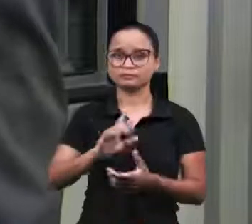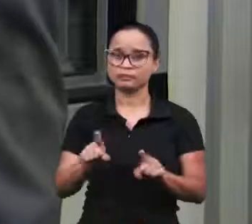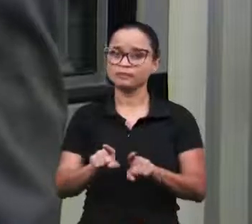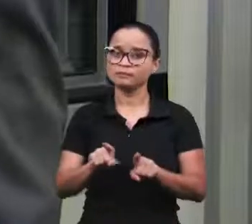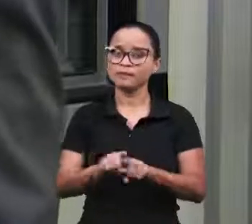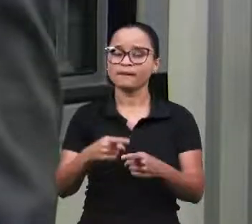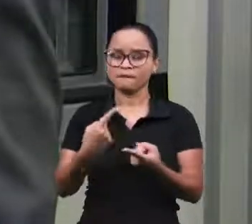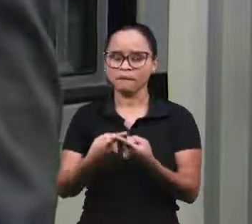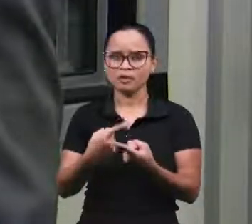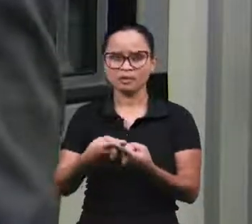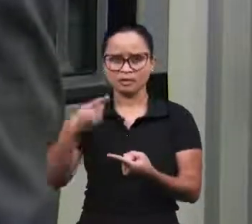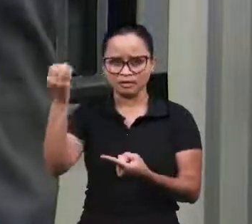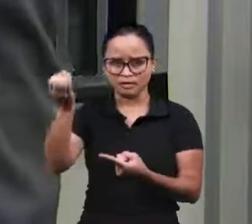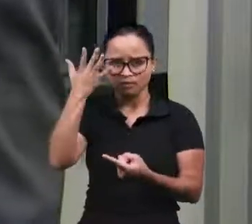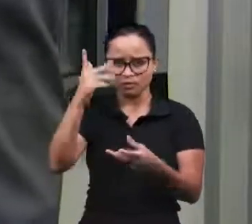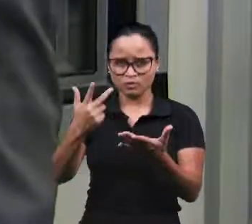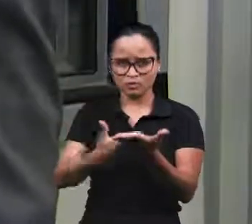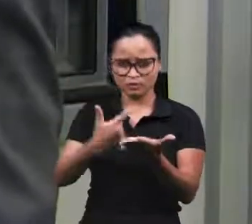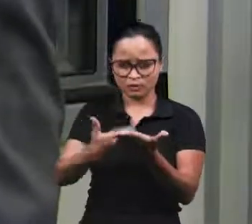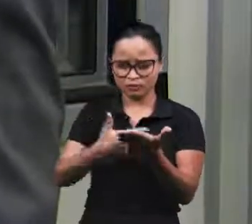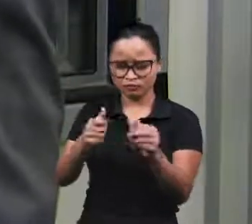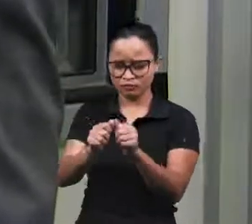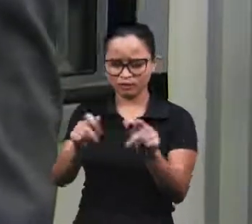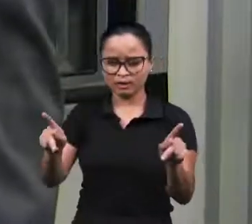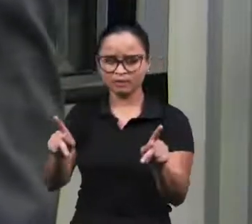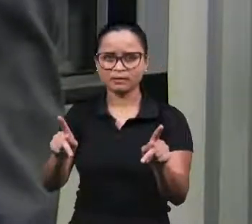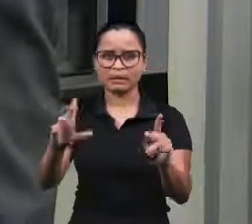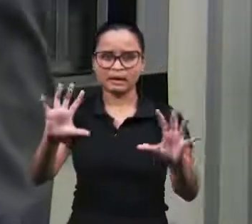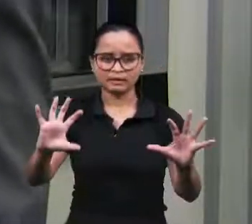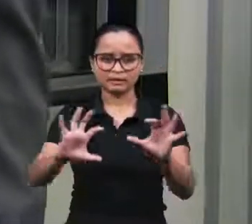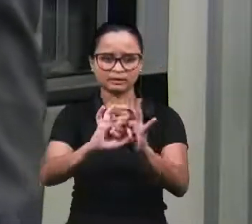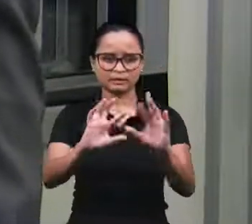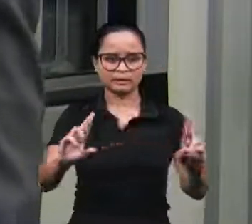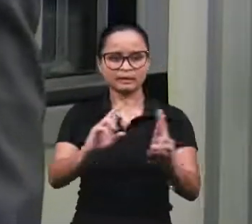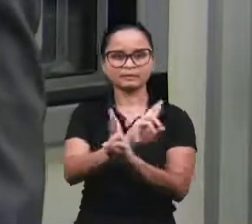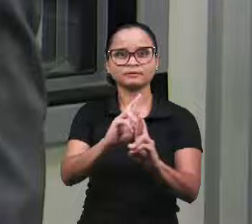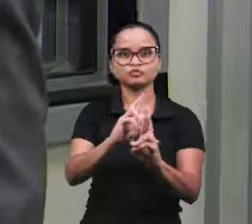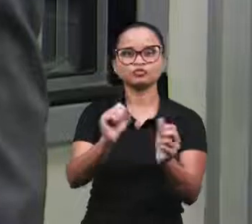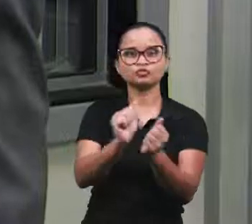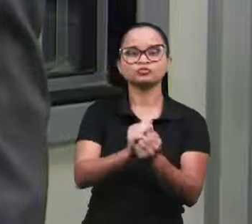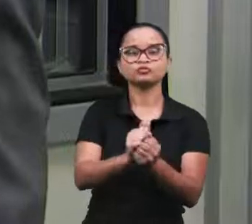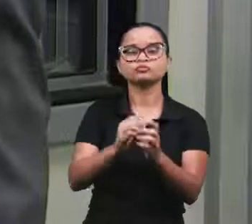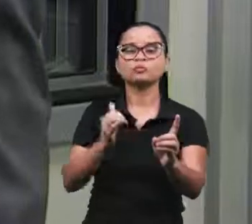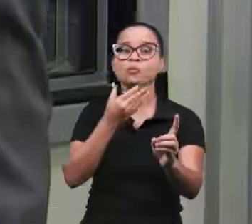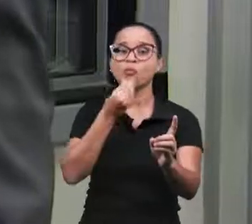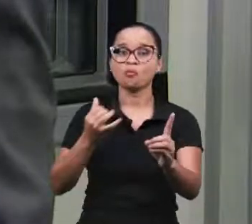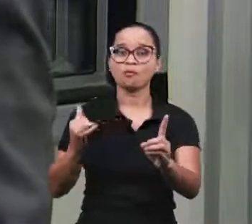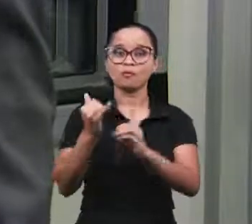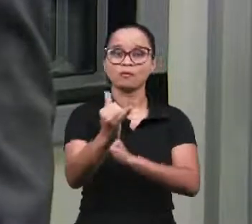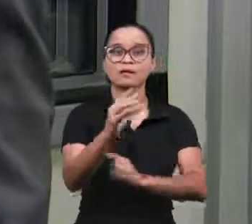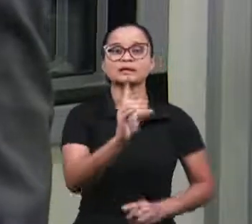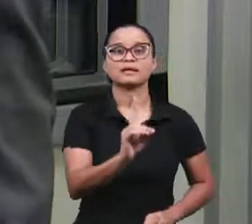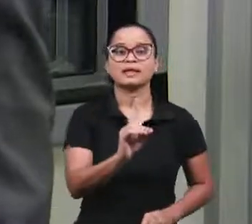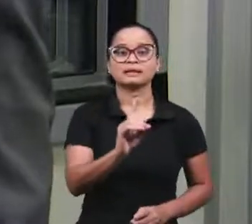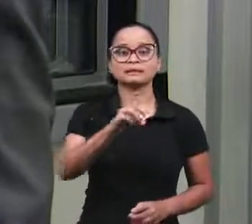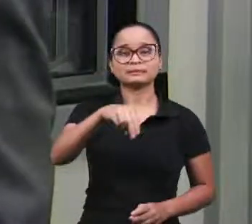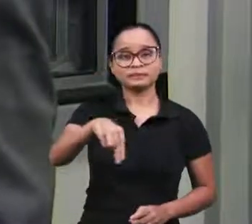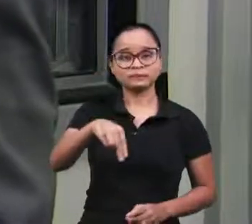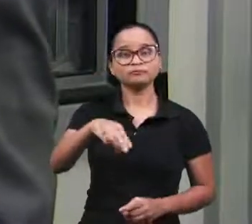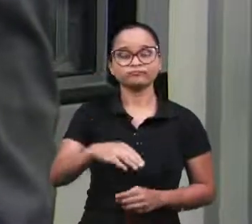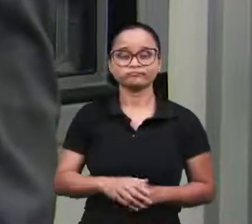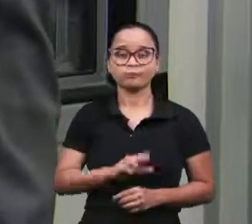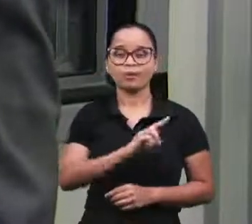Apocalipse se interligam, se entrelaçam, né? Com as revelações do profeta Daniel. São muito íntimas, não